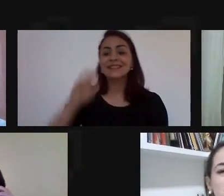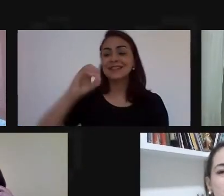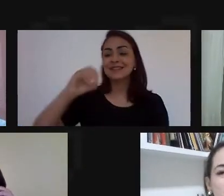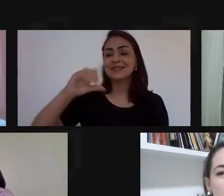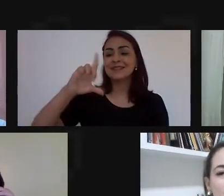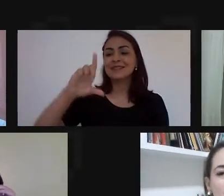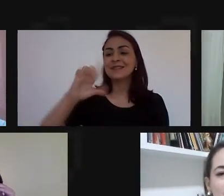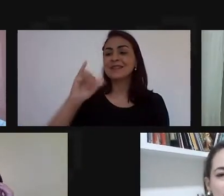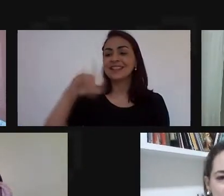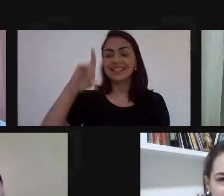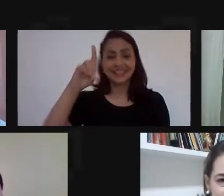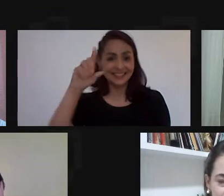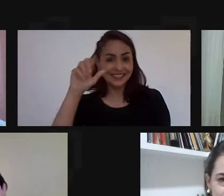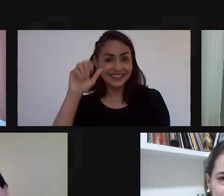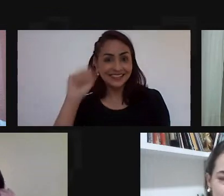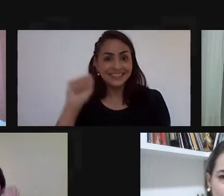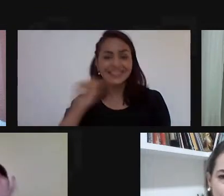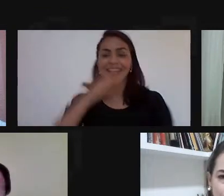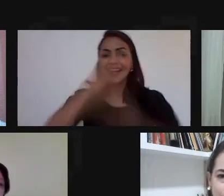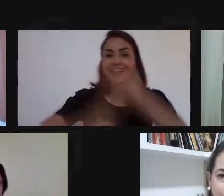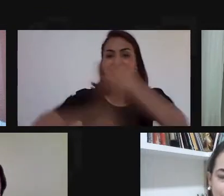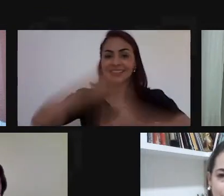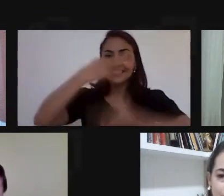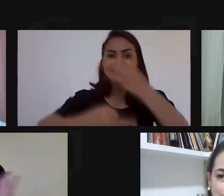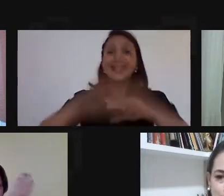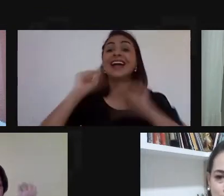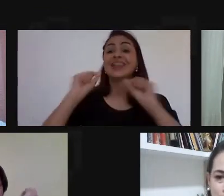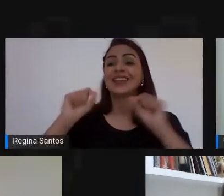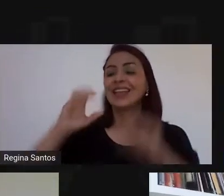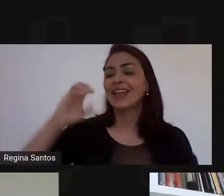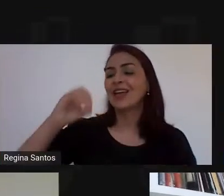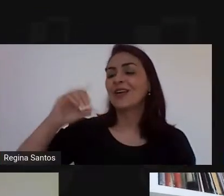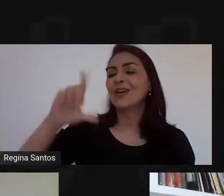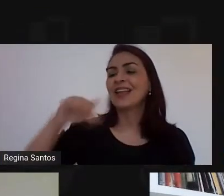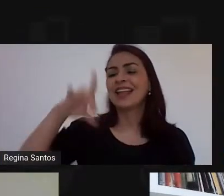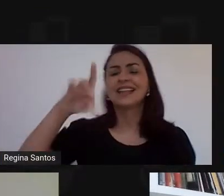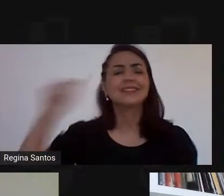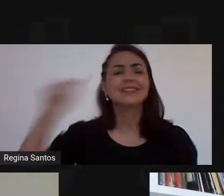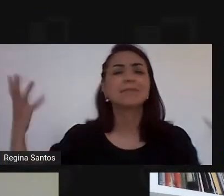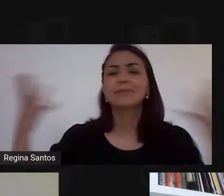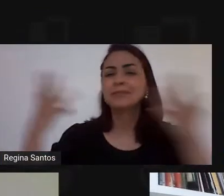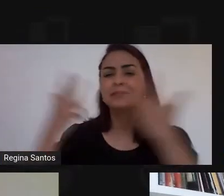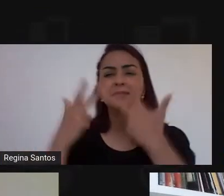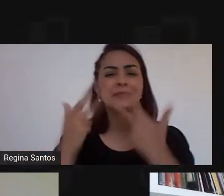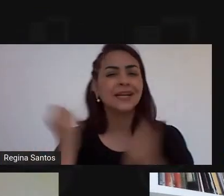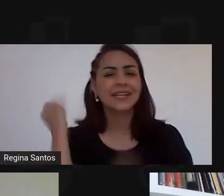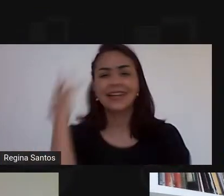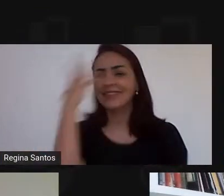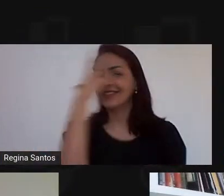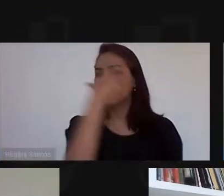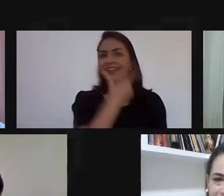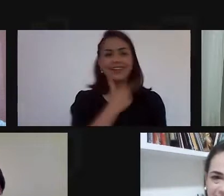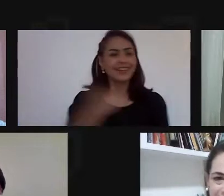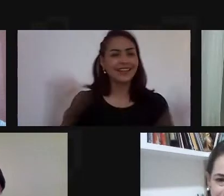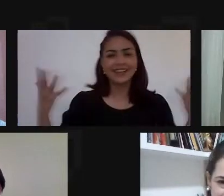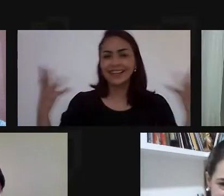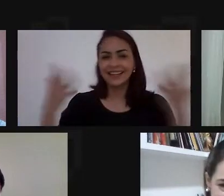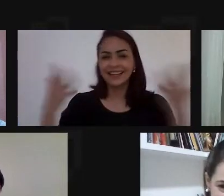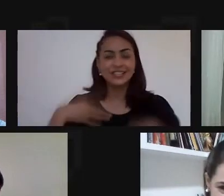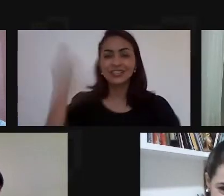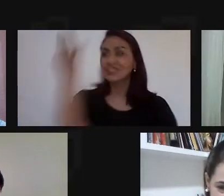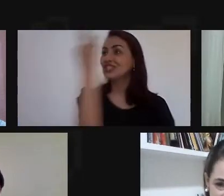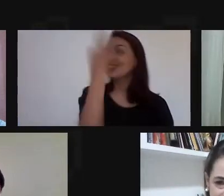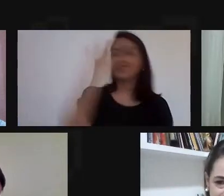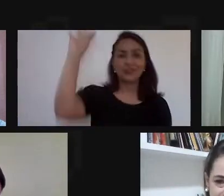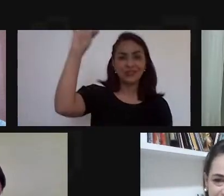nisso, o comentário foi aqui, a Olinda está divina, não mudou nada, top, vamos tomar desse